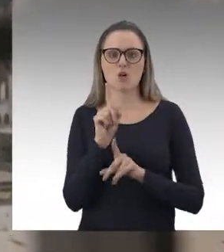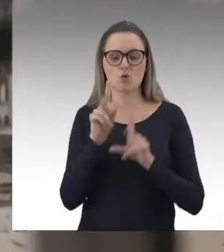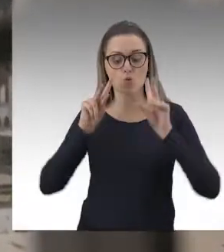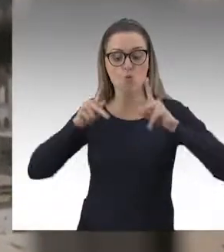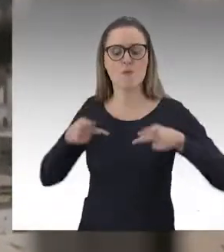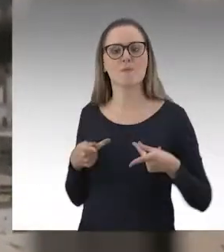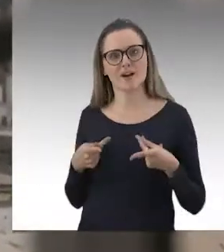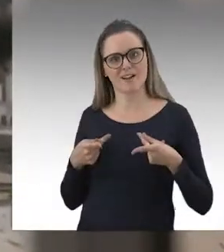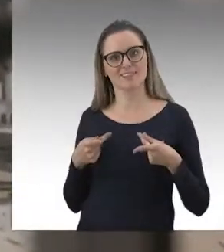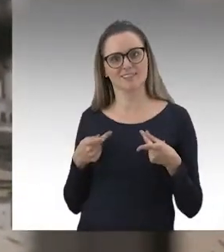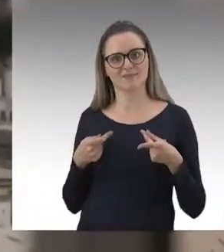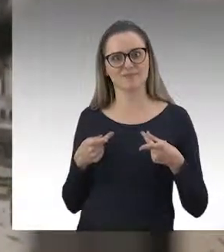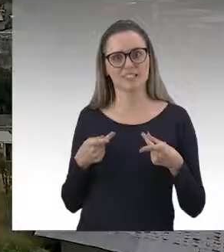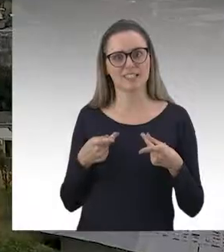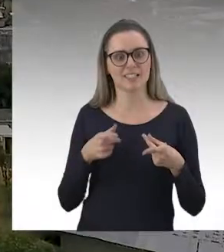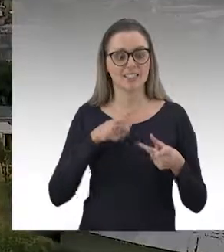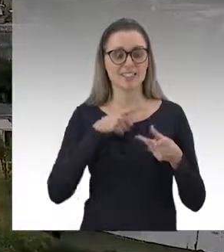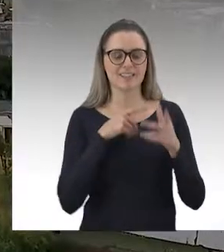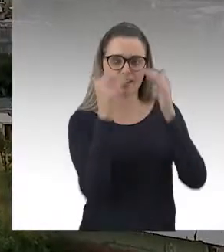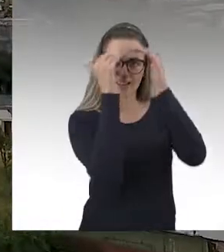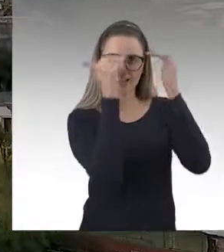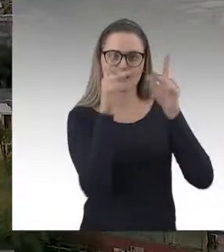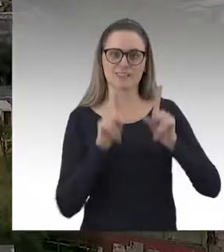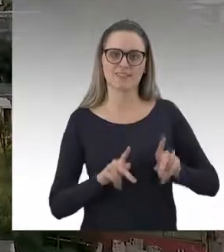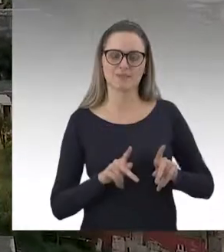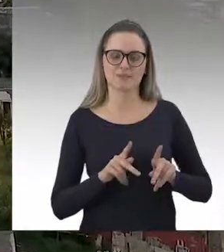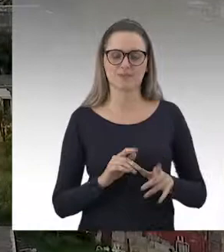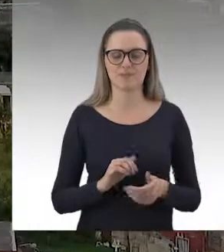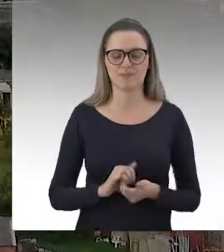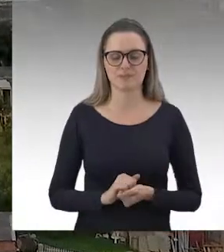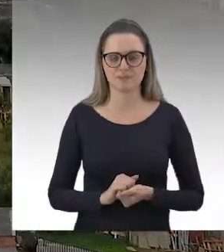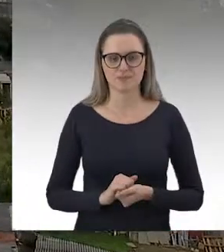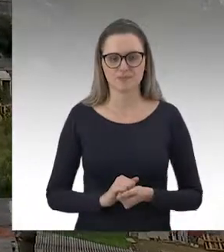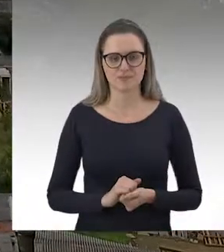reconhecido, visto e respeitado.